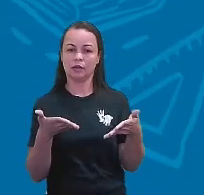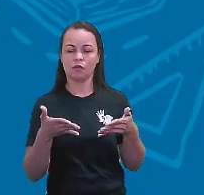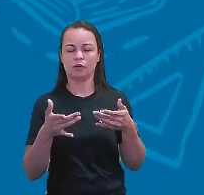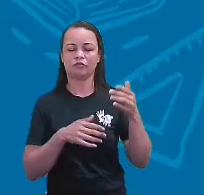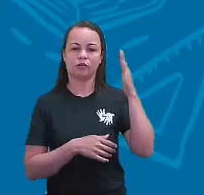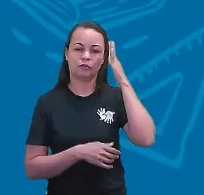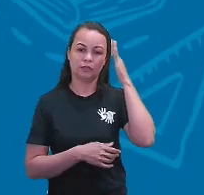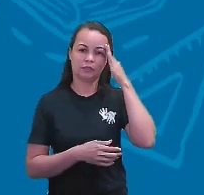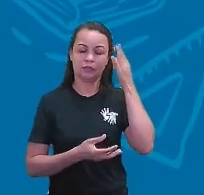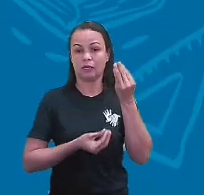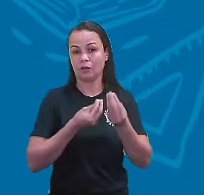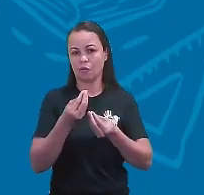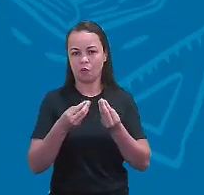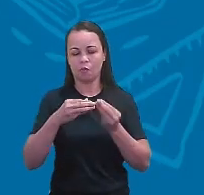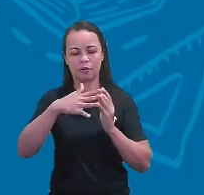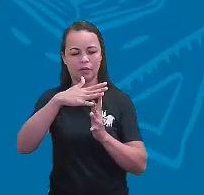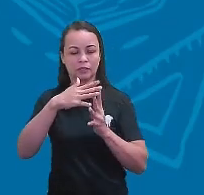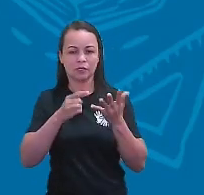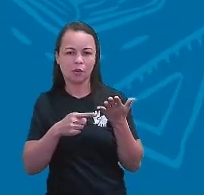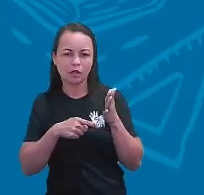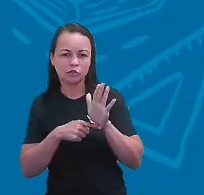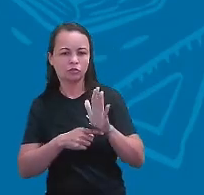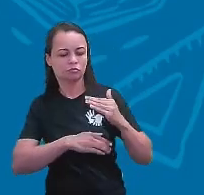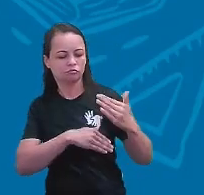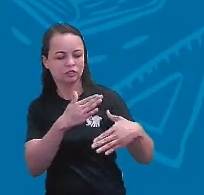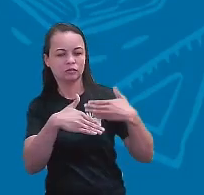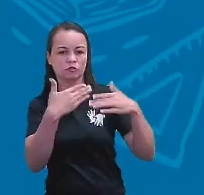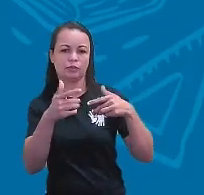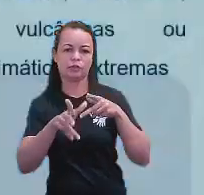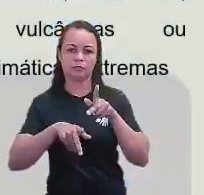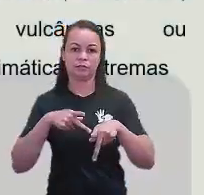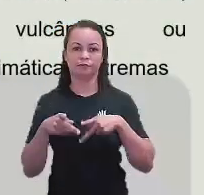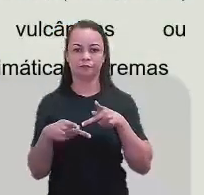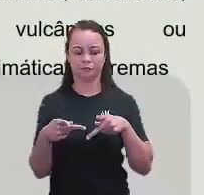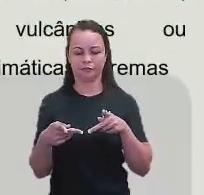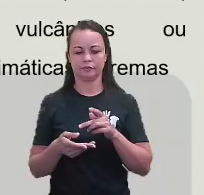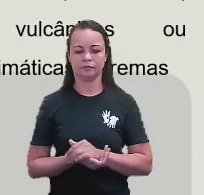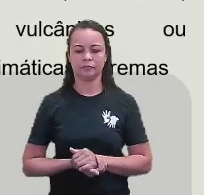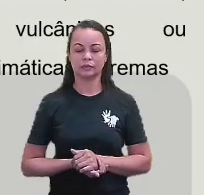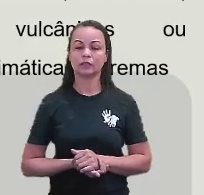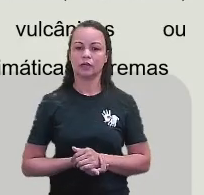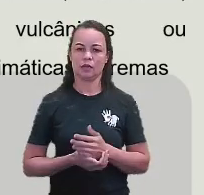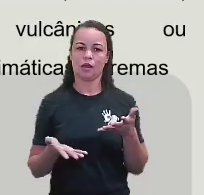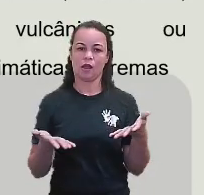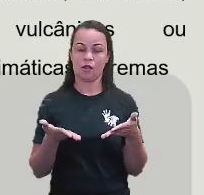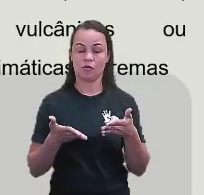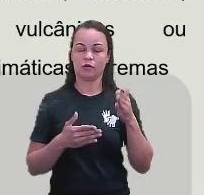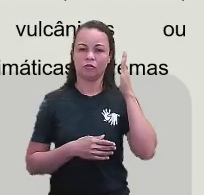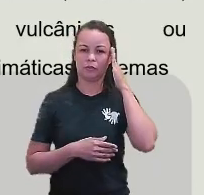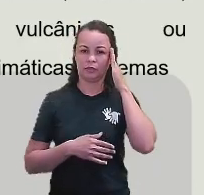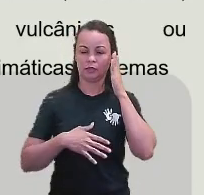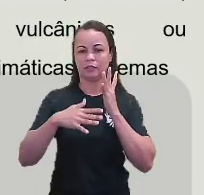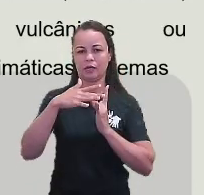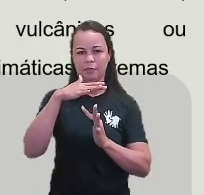como a migração ajudou no desenvolvimento da população. Agora vamos entender os tipos de migrações.